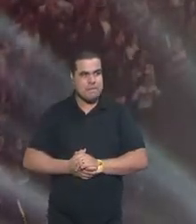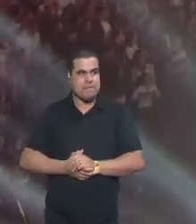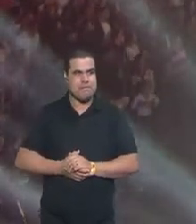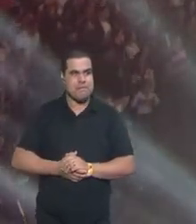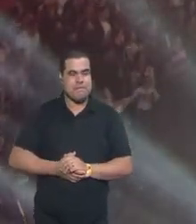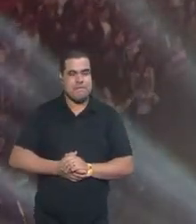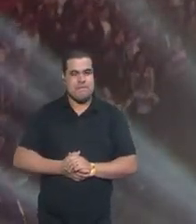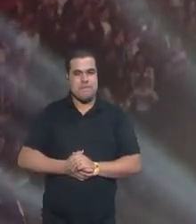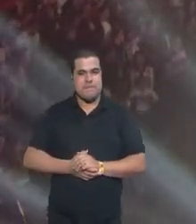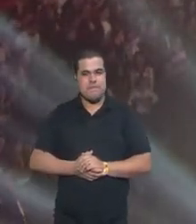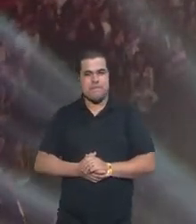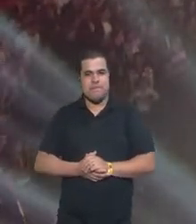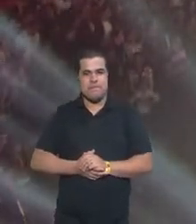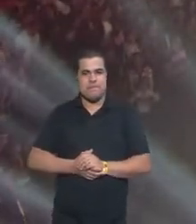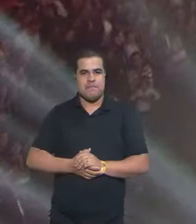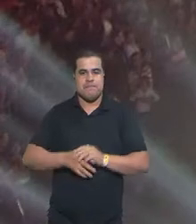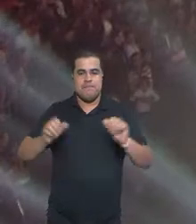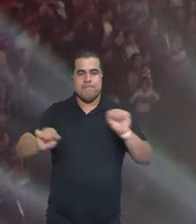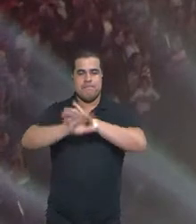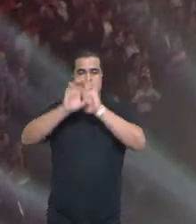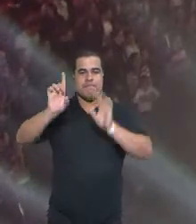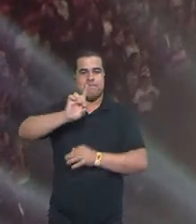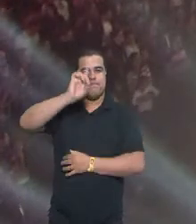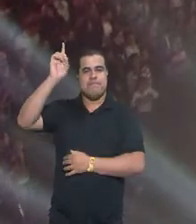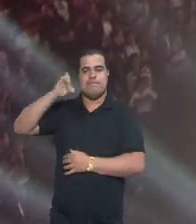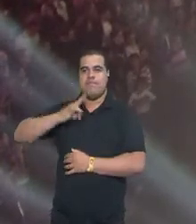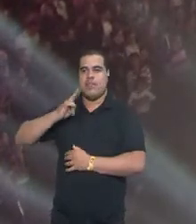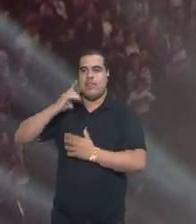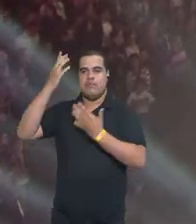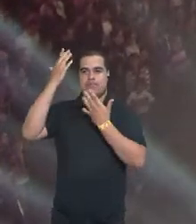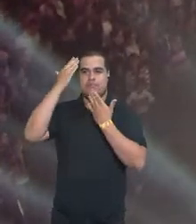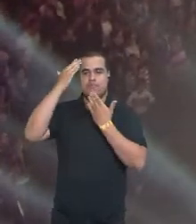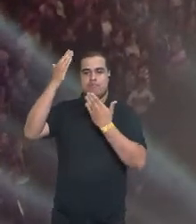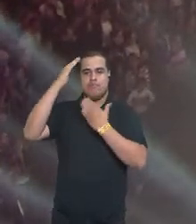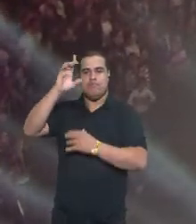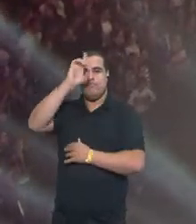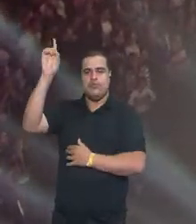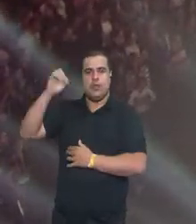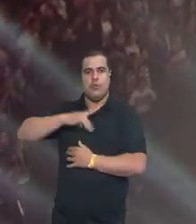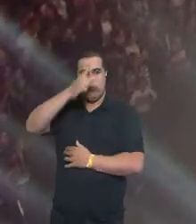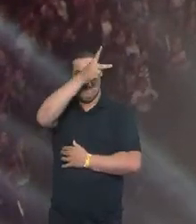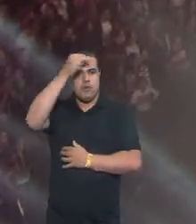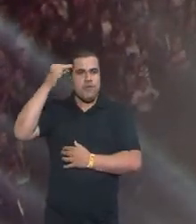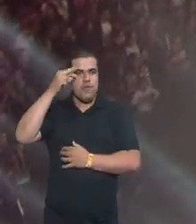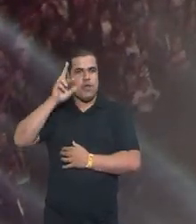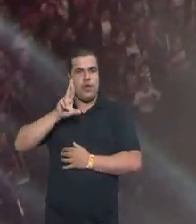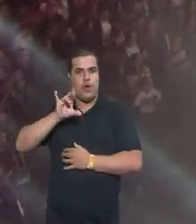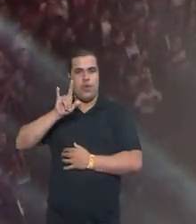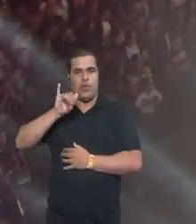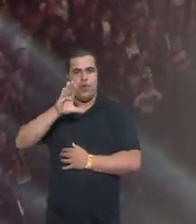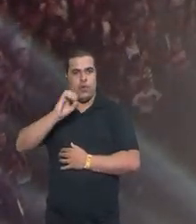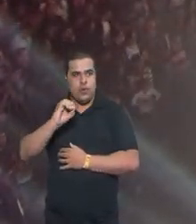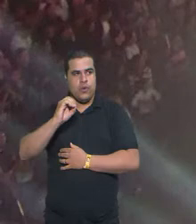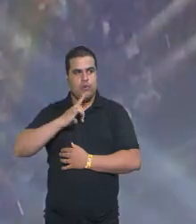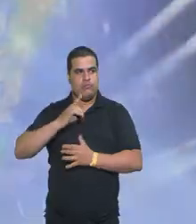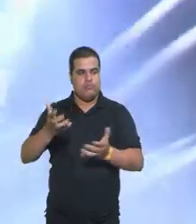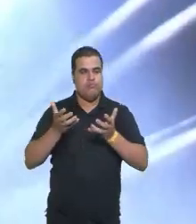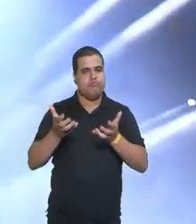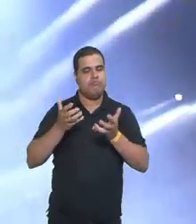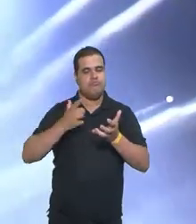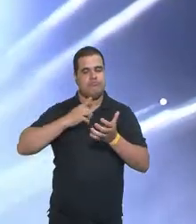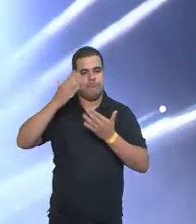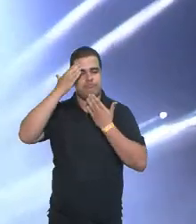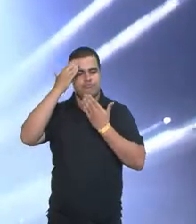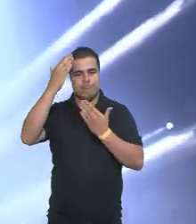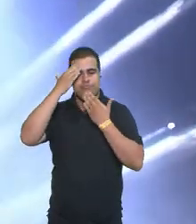comigo aqui hoje glória a Deus eu quero louvar a Deus pela vida do prefeito Rodrigo Pinheiro que Deus abençoe né Vamos agradecer